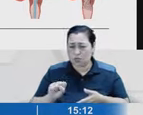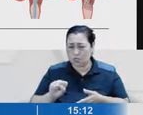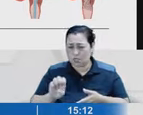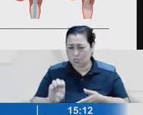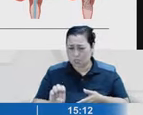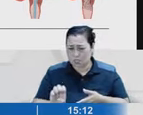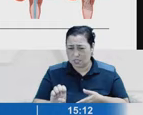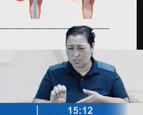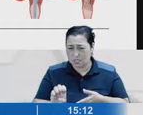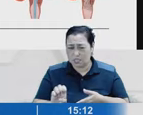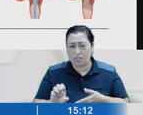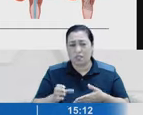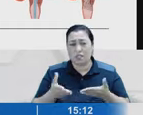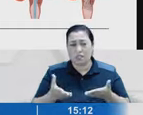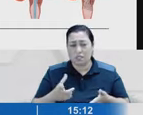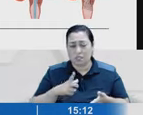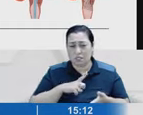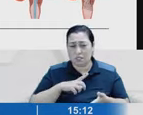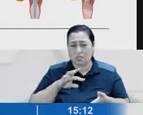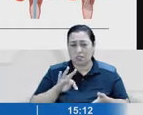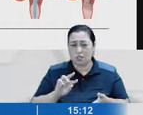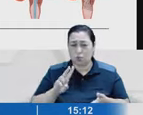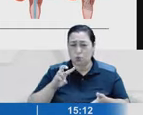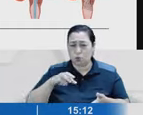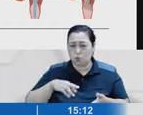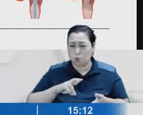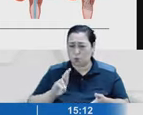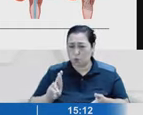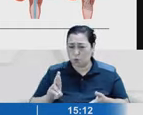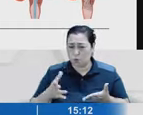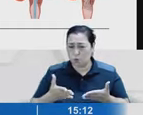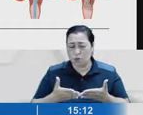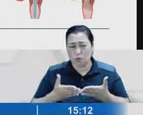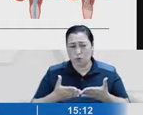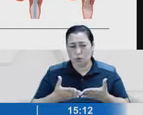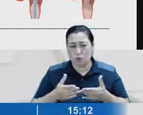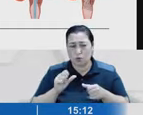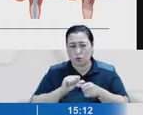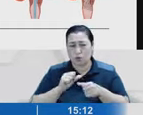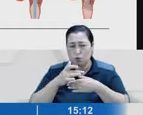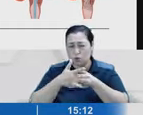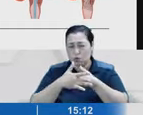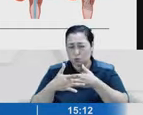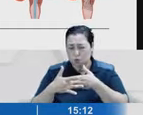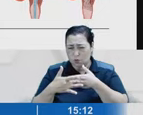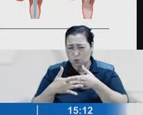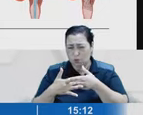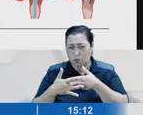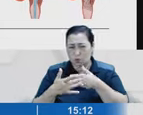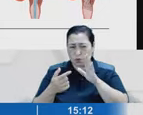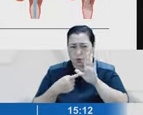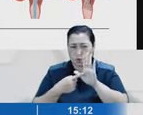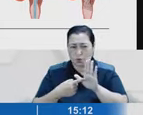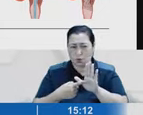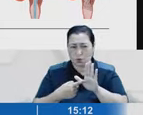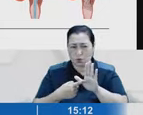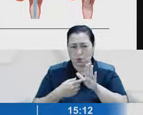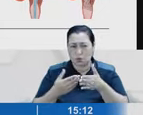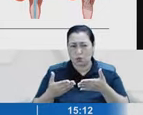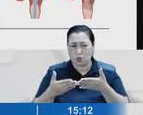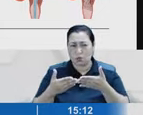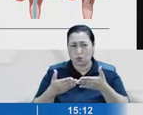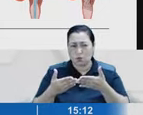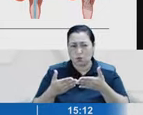tumor obstruindo, o paciente está distendido, eu vou com a colonoscopia e eu coloco esse stent, que nem coloco stent no